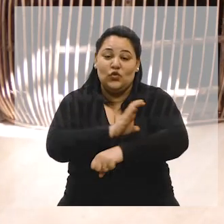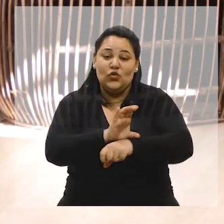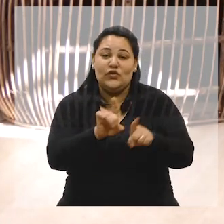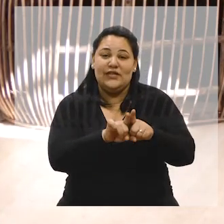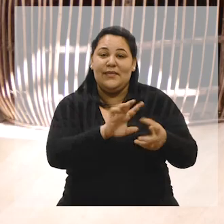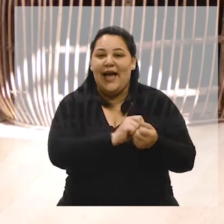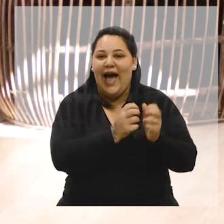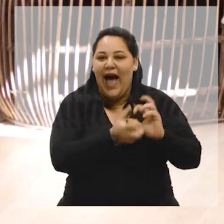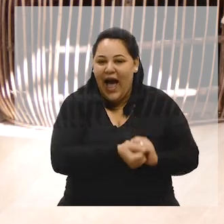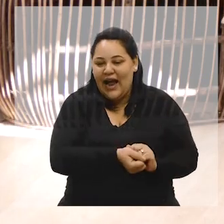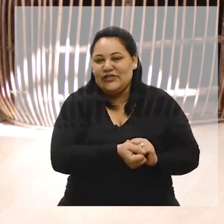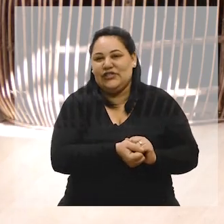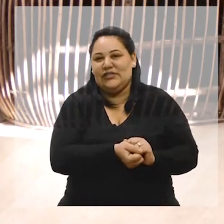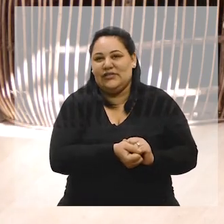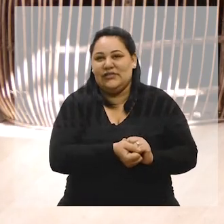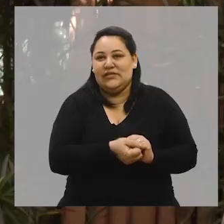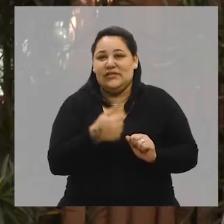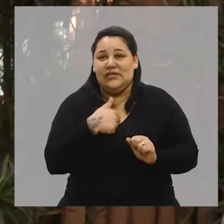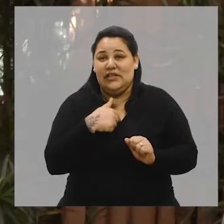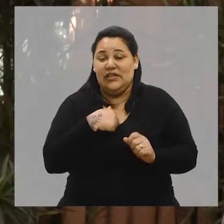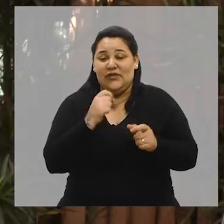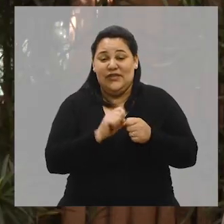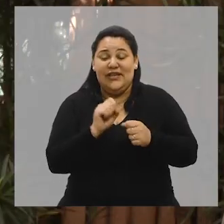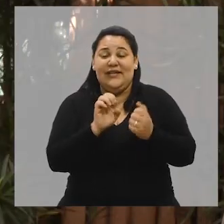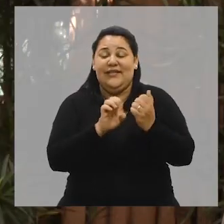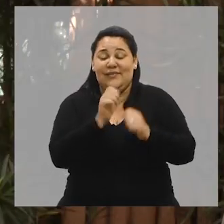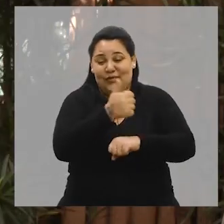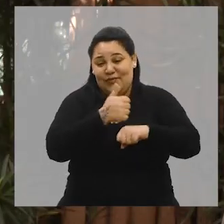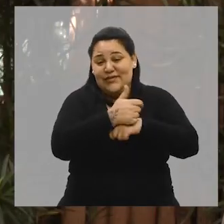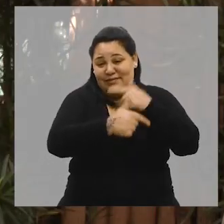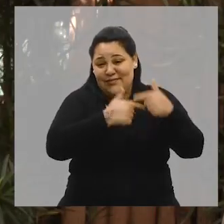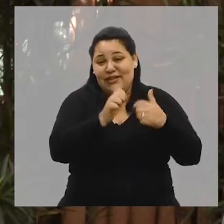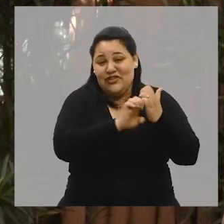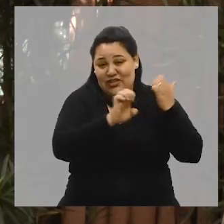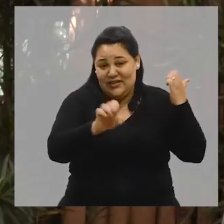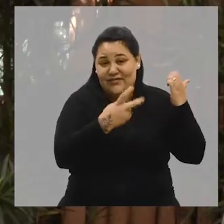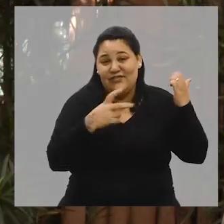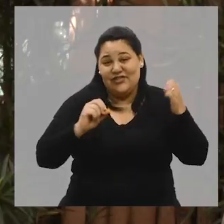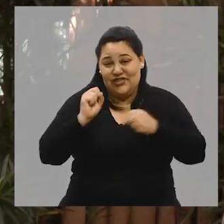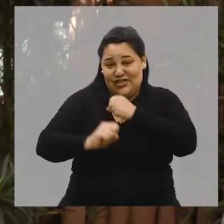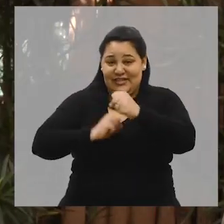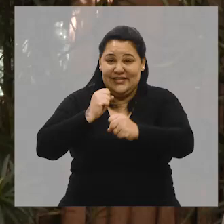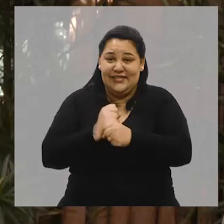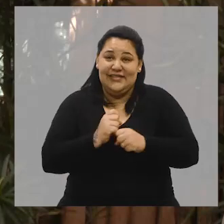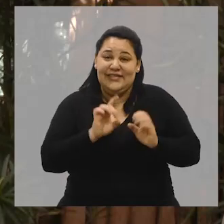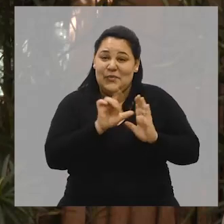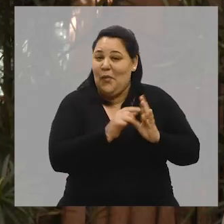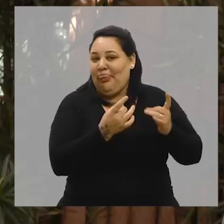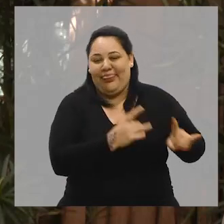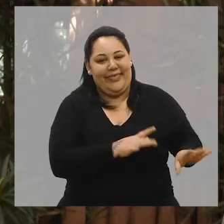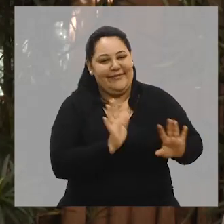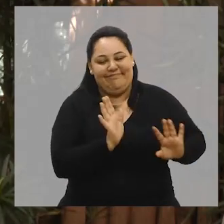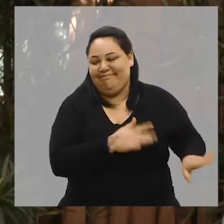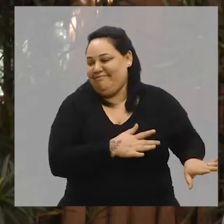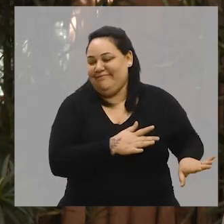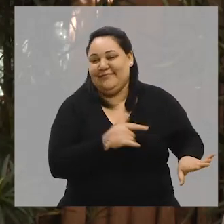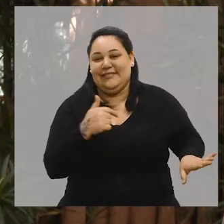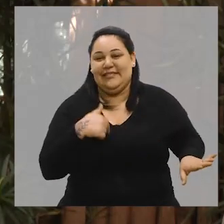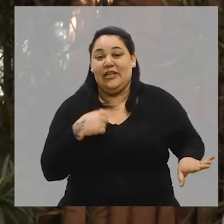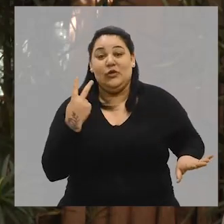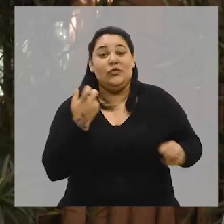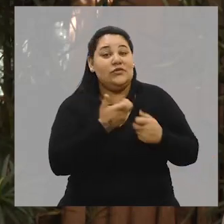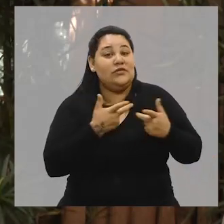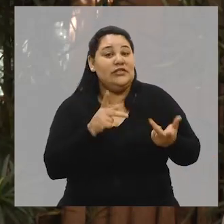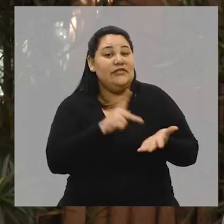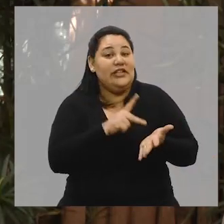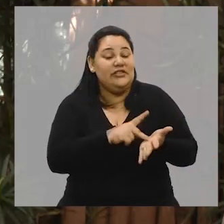artes. Então, exerci minha profissão de engenheira por 20 anos. E aí resolvi aliar as